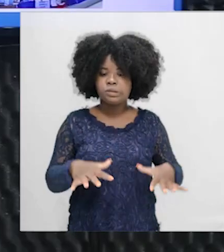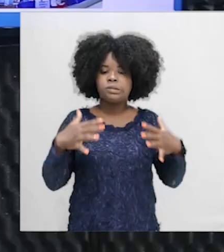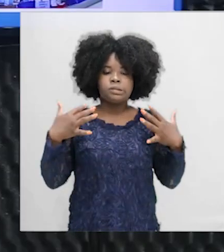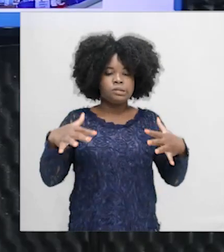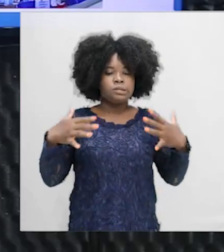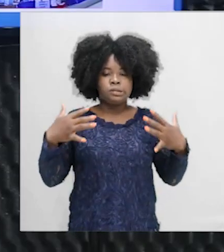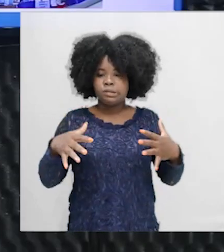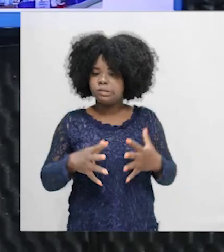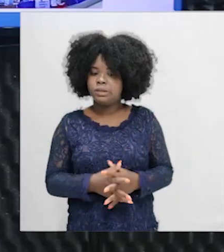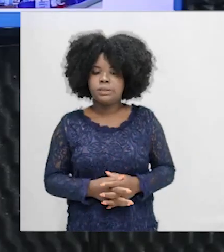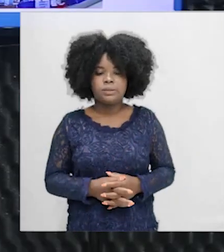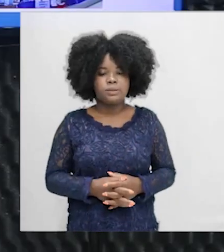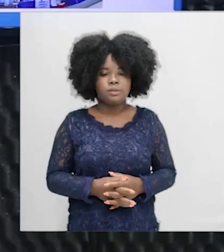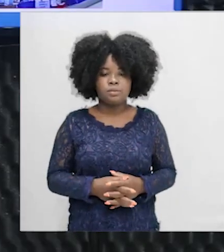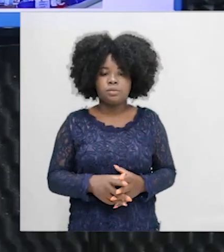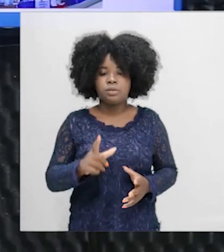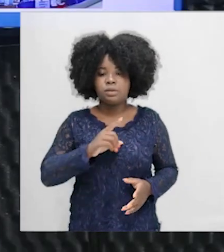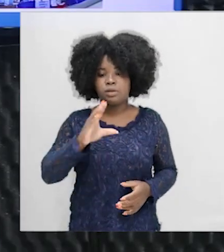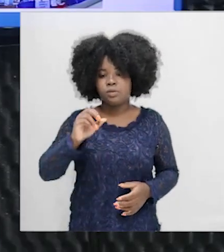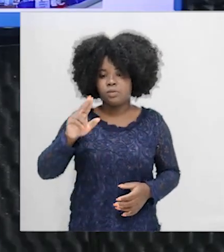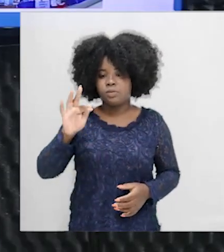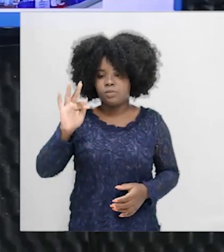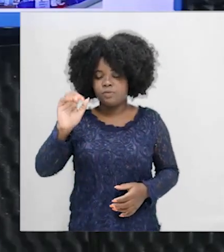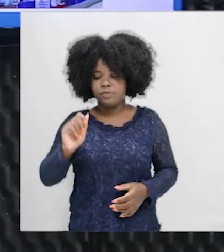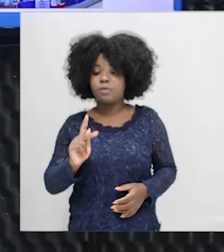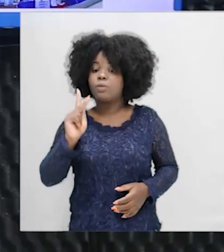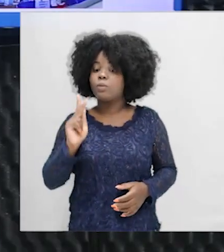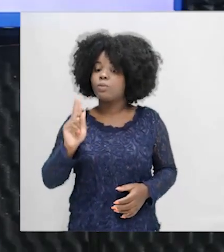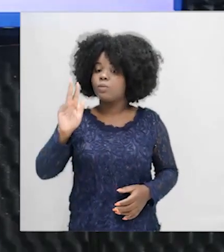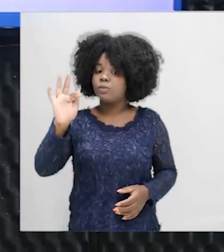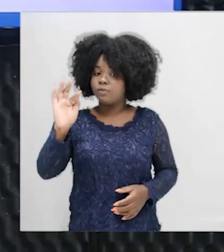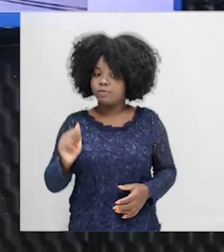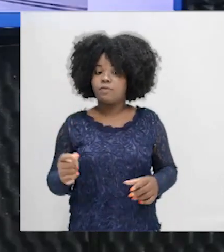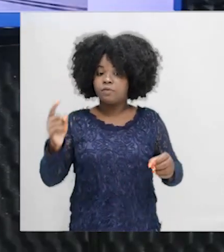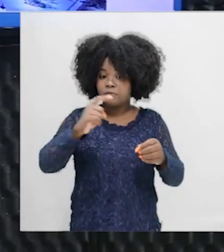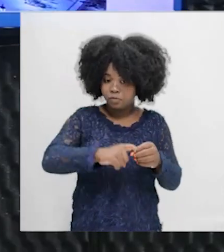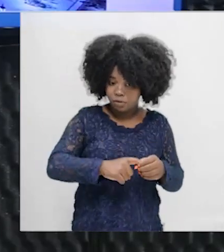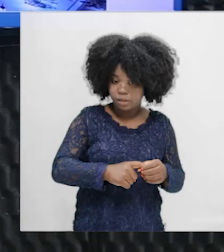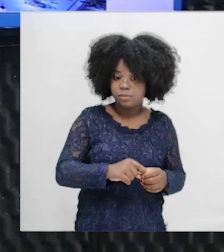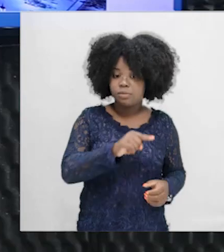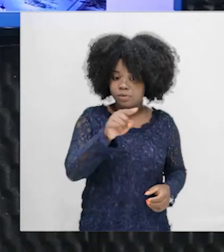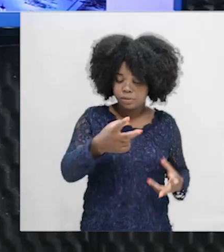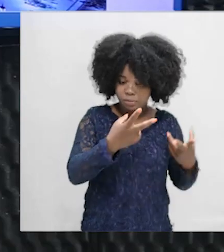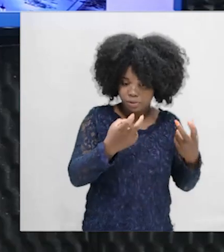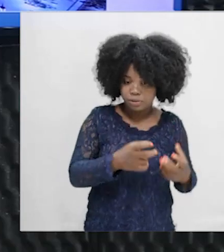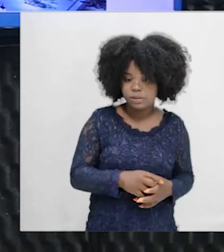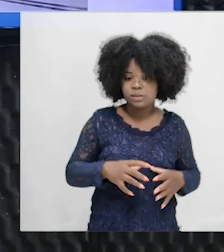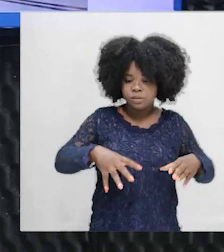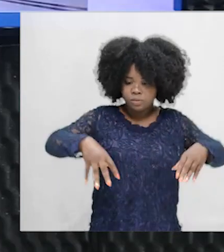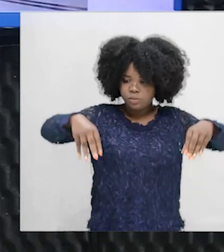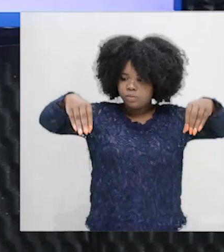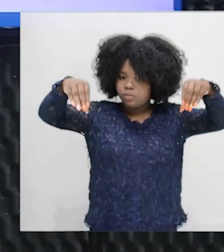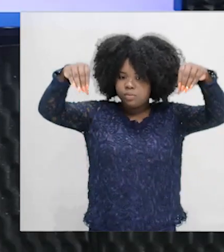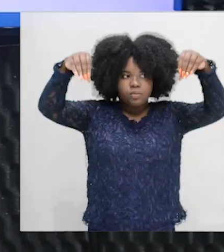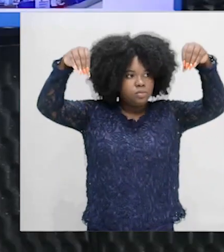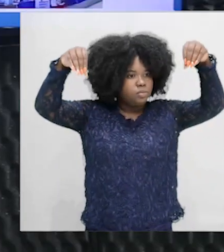aqui é a mesquita de Kufa, bem parecida com a outra, mas vou voltar para que vocês tenham noção da comparação. Torres mais